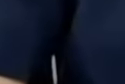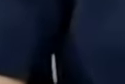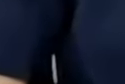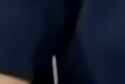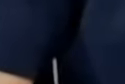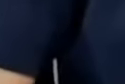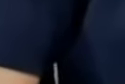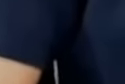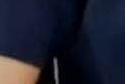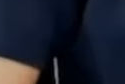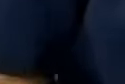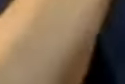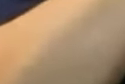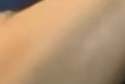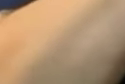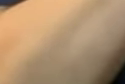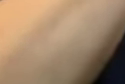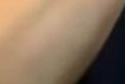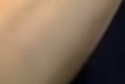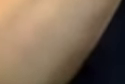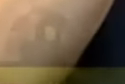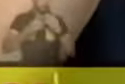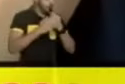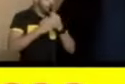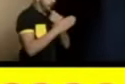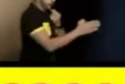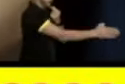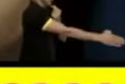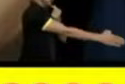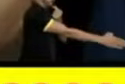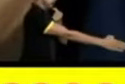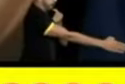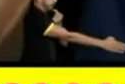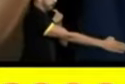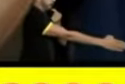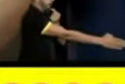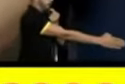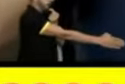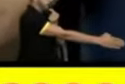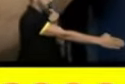vocês cheg de cabeça olha lá o